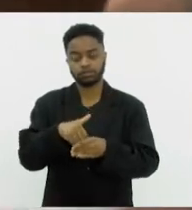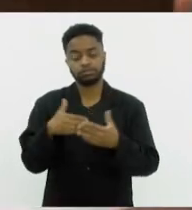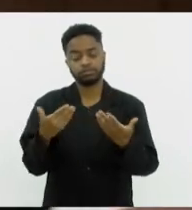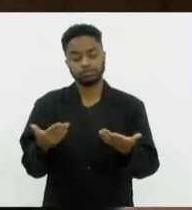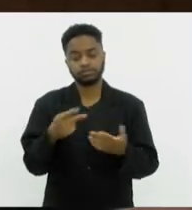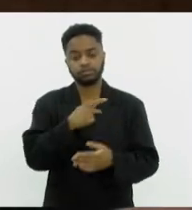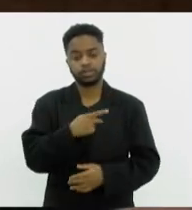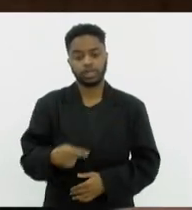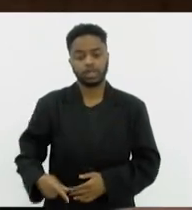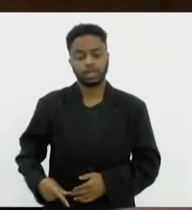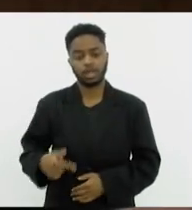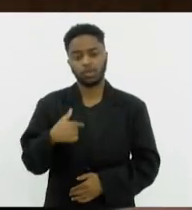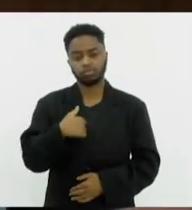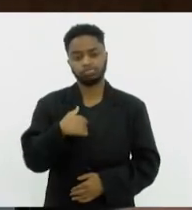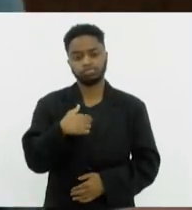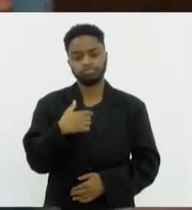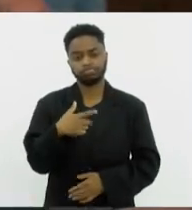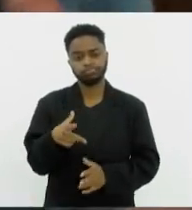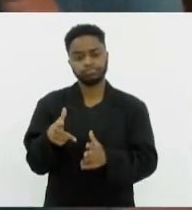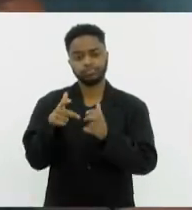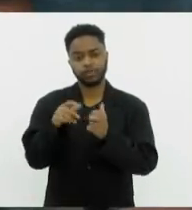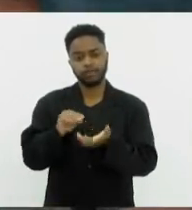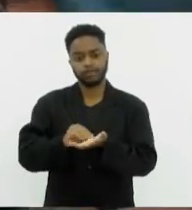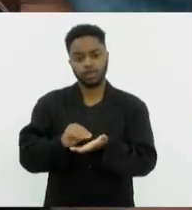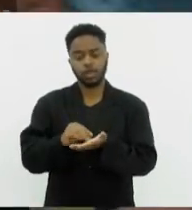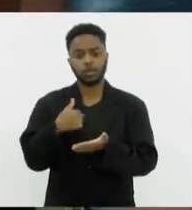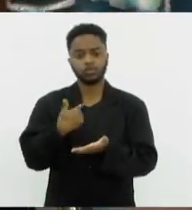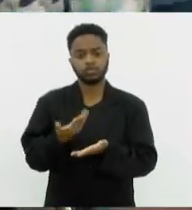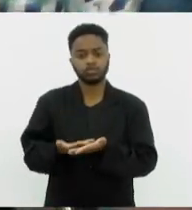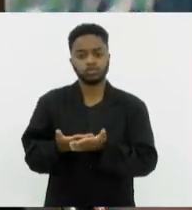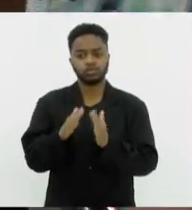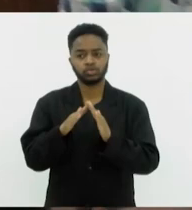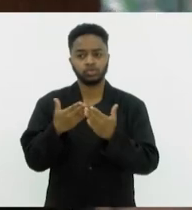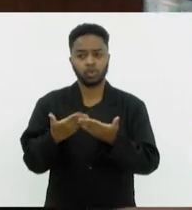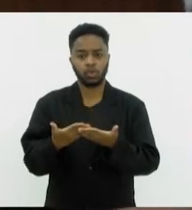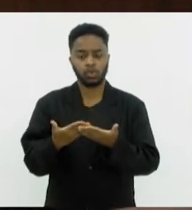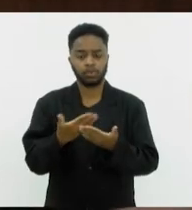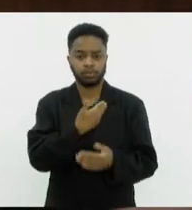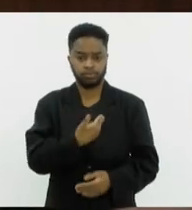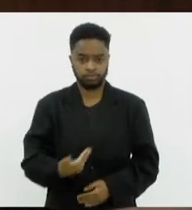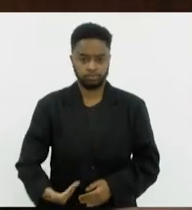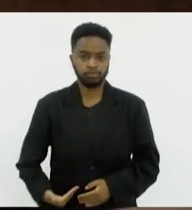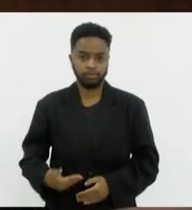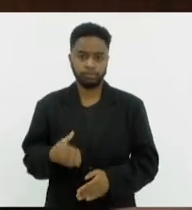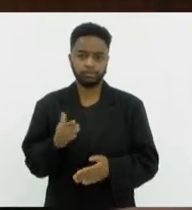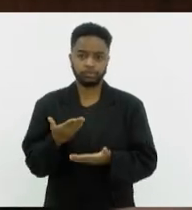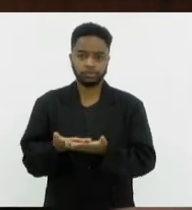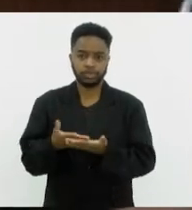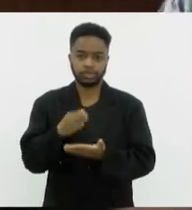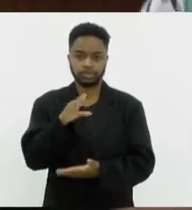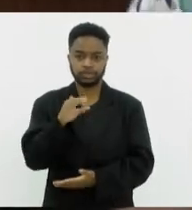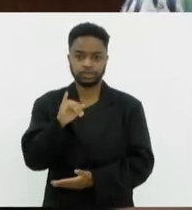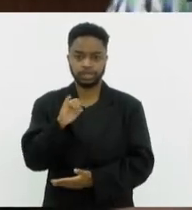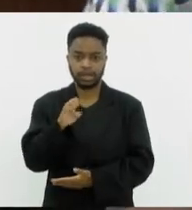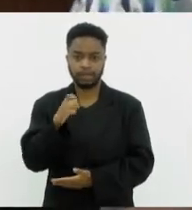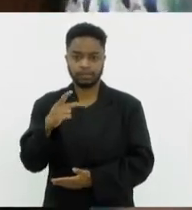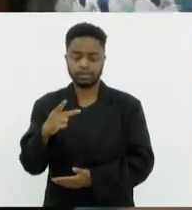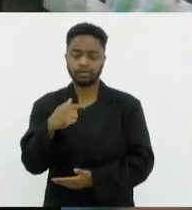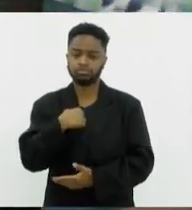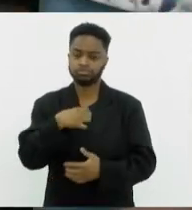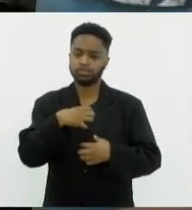Presidente, eu sinto muita falta, eu que estudei em colégio público, CIEP, com muito orgulho, de ver as